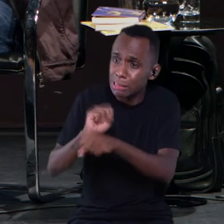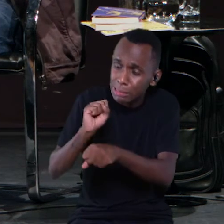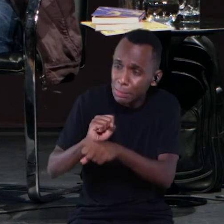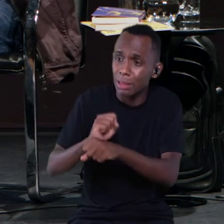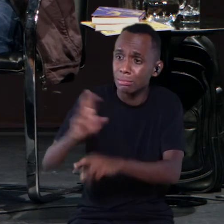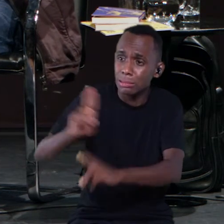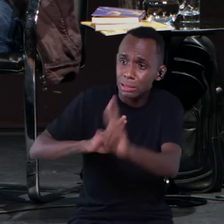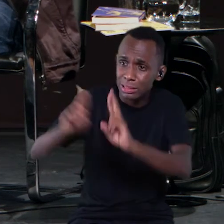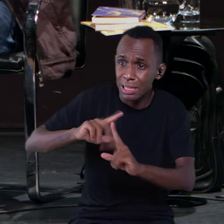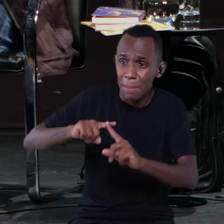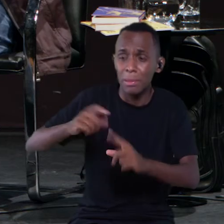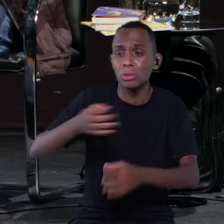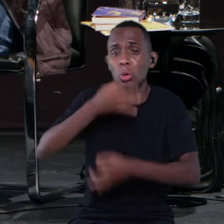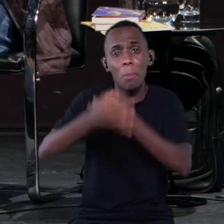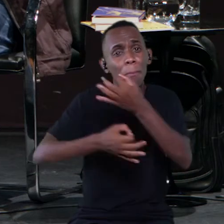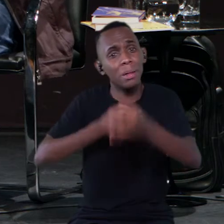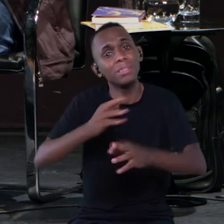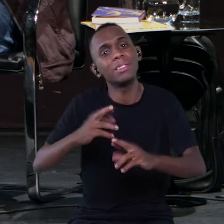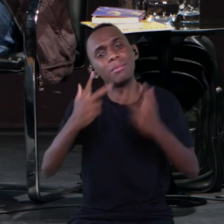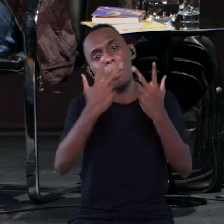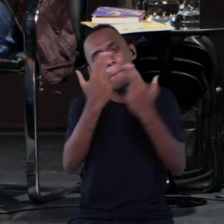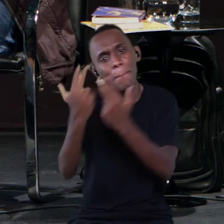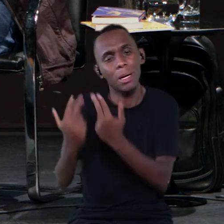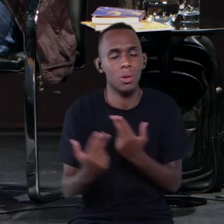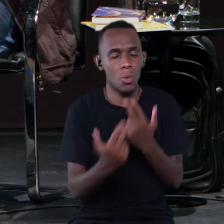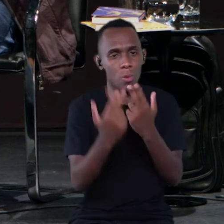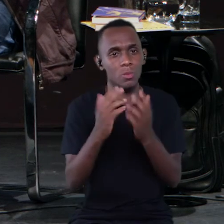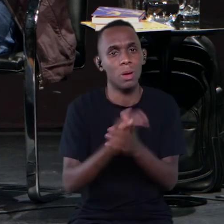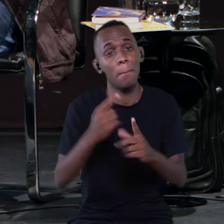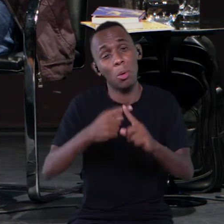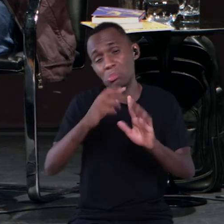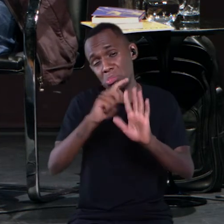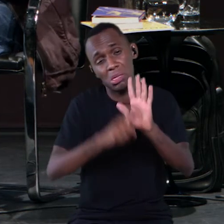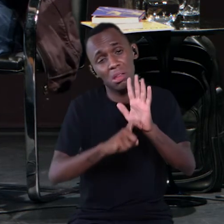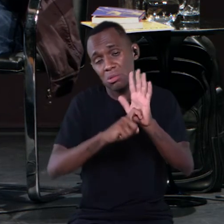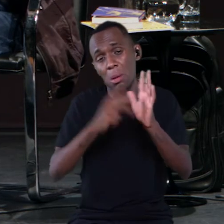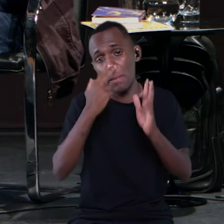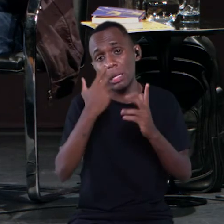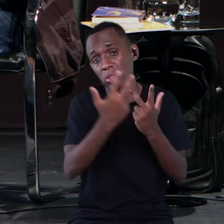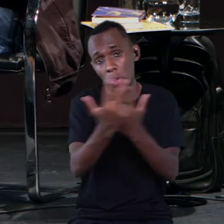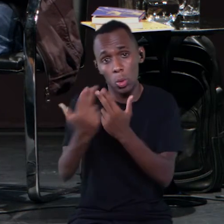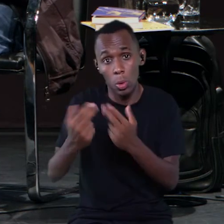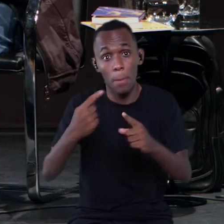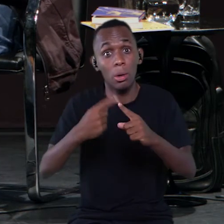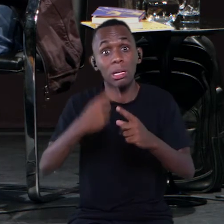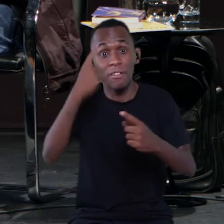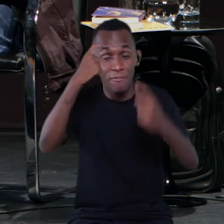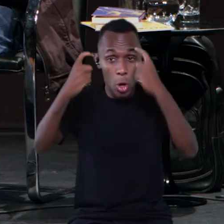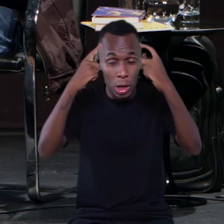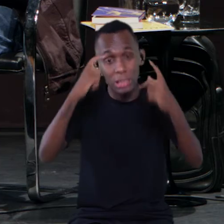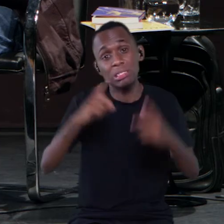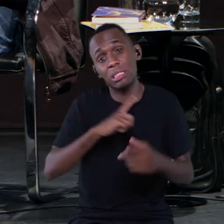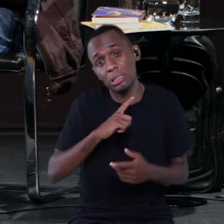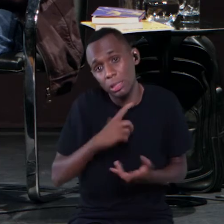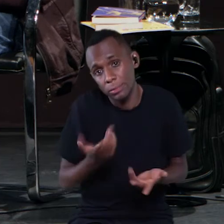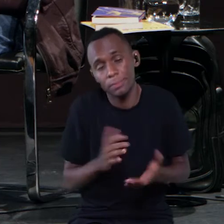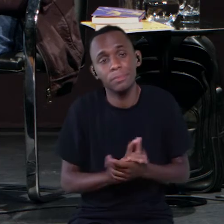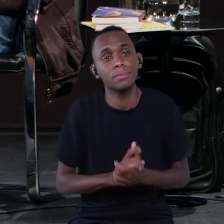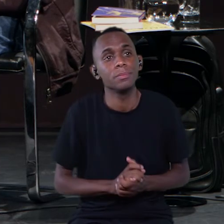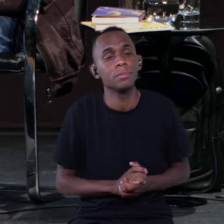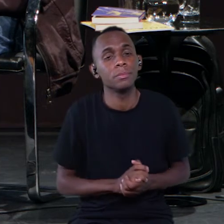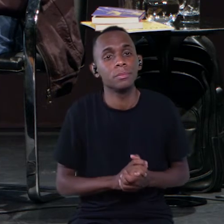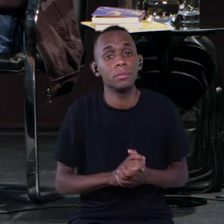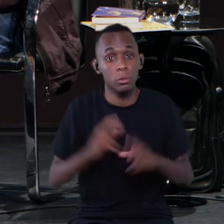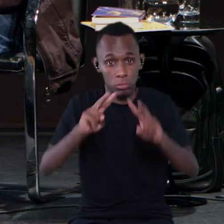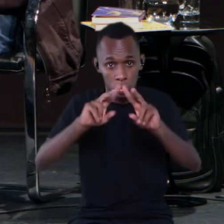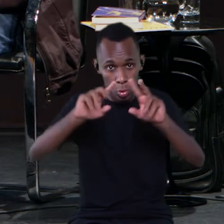resenha, os comentários são muito parecidos, porque os textos estão muito parecidos. E é porque essa realidade violenta também está muito parecida. Fazendo um parênteses aqui,